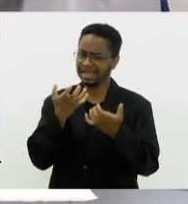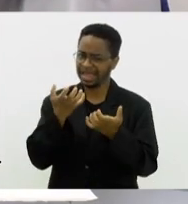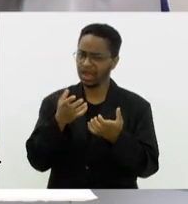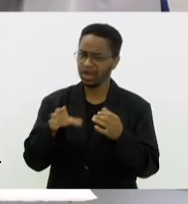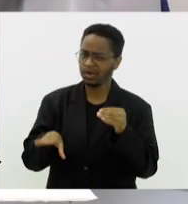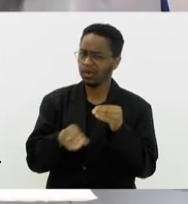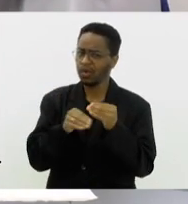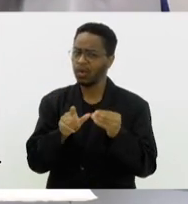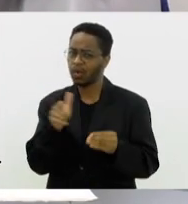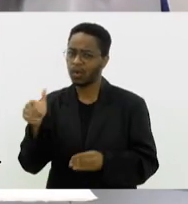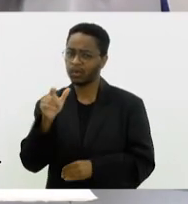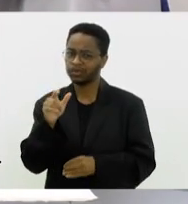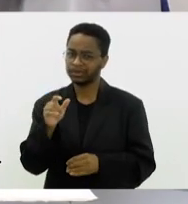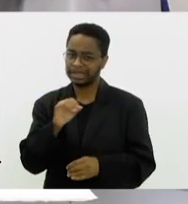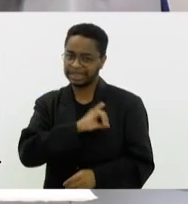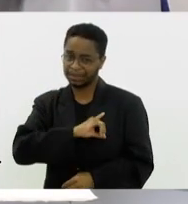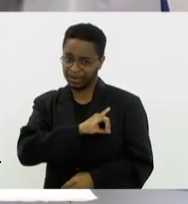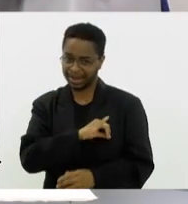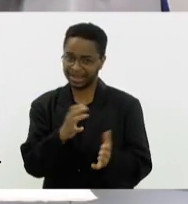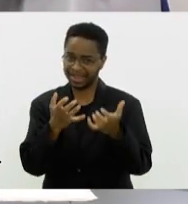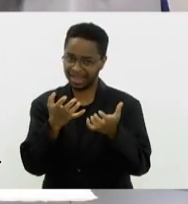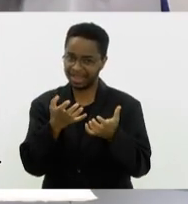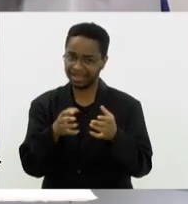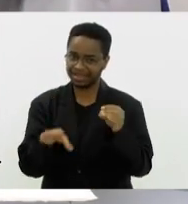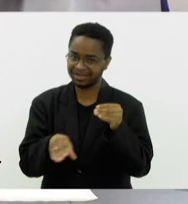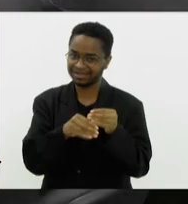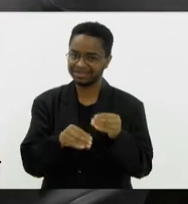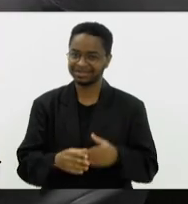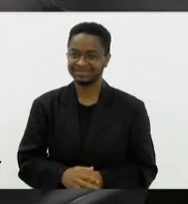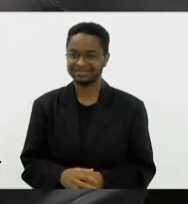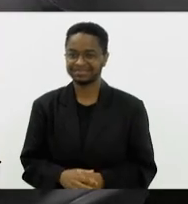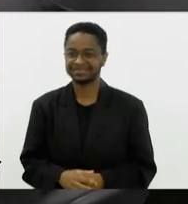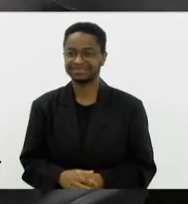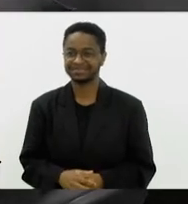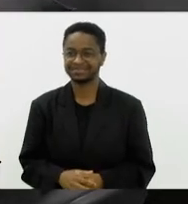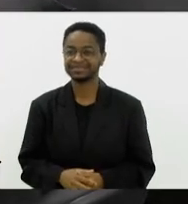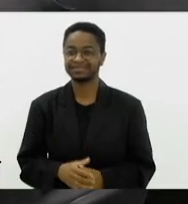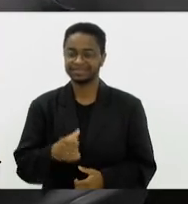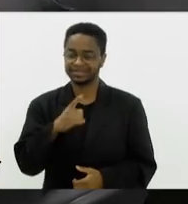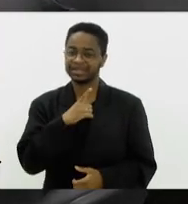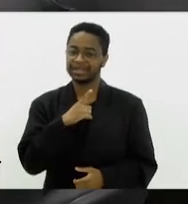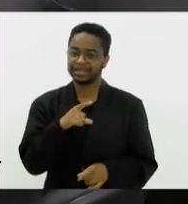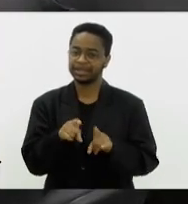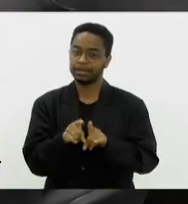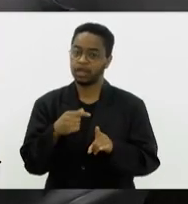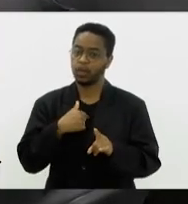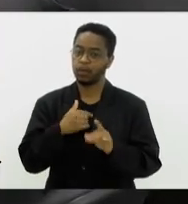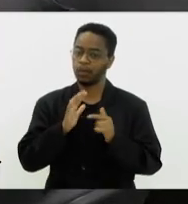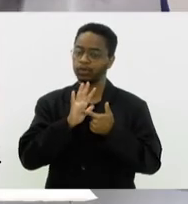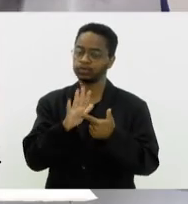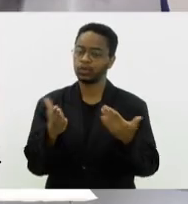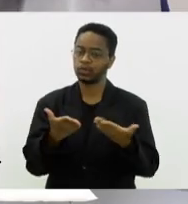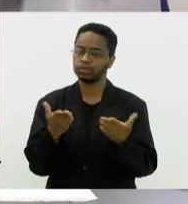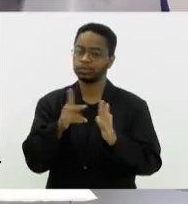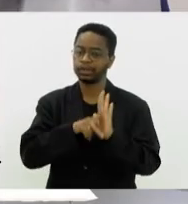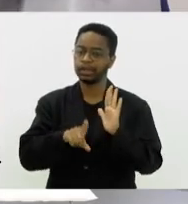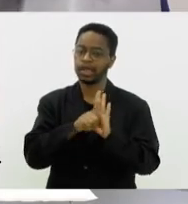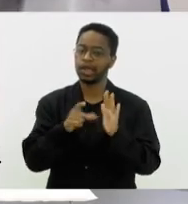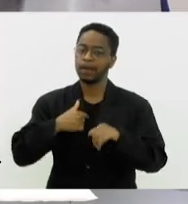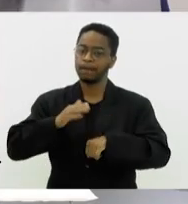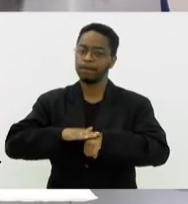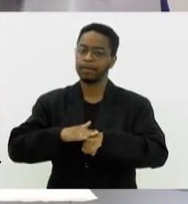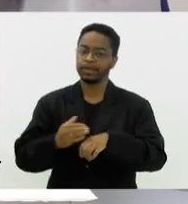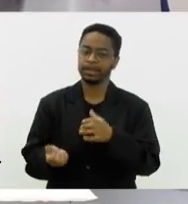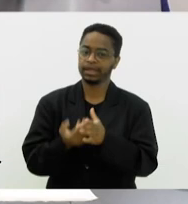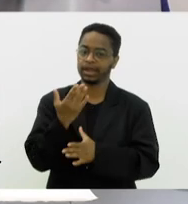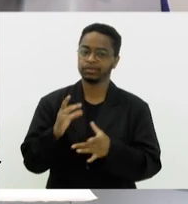Lá de Itaboraí? O Jorge era o back lateral direito. O Calazans era o ponta direita do América. Vou apresentar um projeto de lei hoje de autoria. Vai ser o primeiro projeto meu de